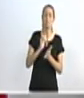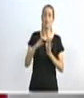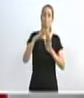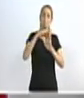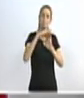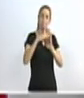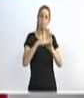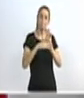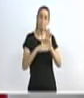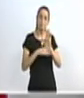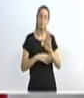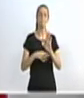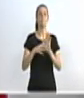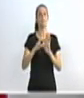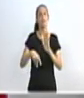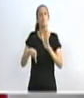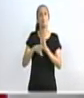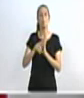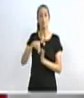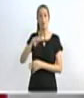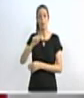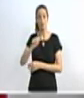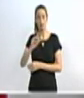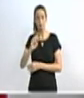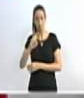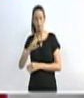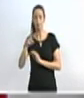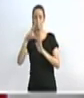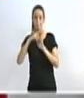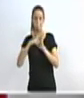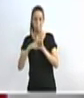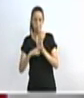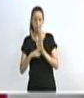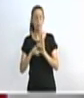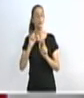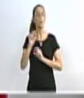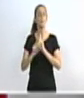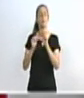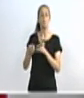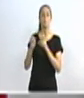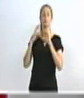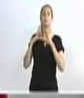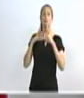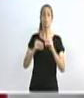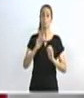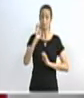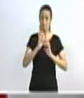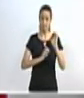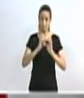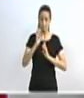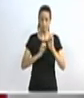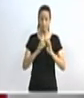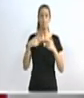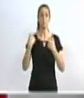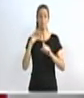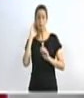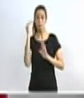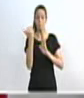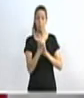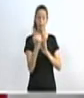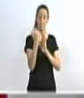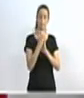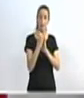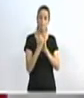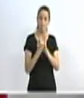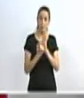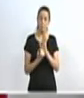estabelecidas pela agência reguladora, Anatel, nós vamos observar que todas as operadoras atendem aquelas obrigações. A